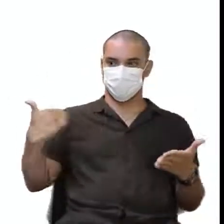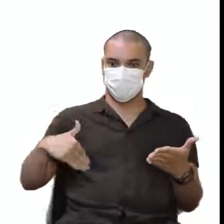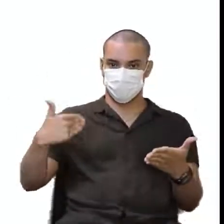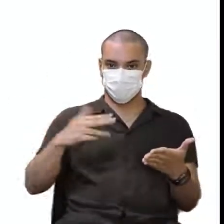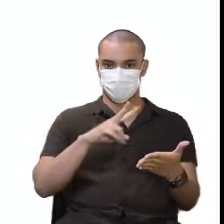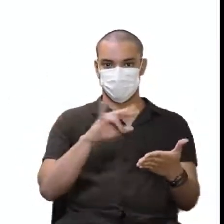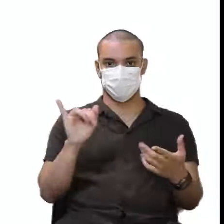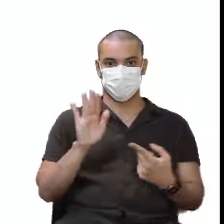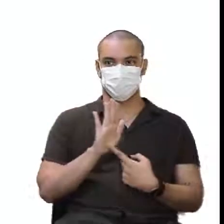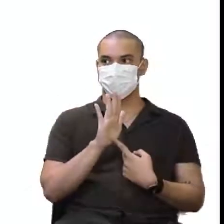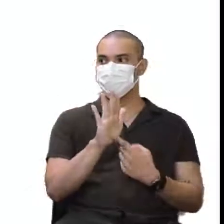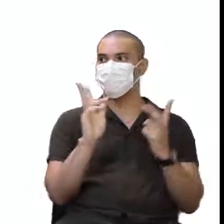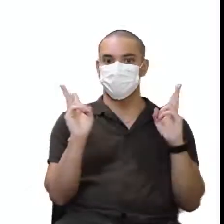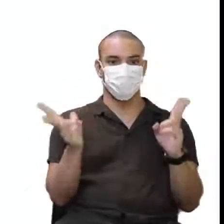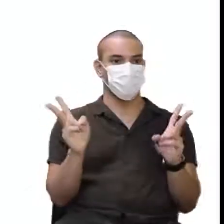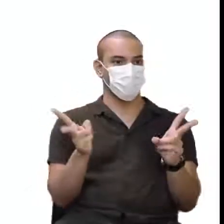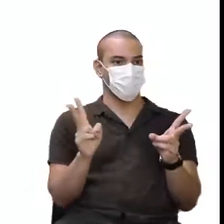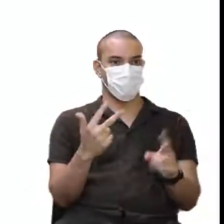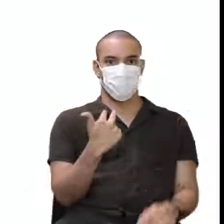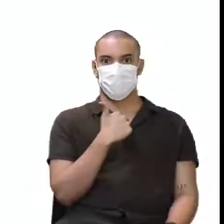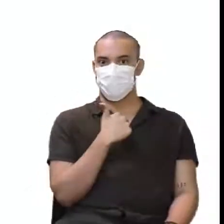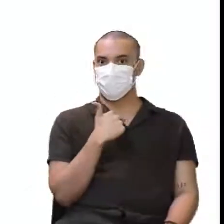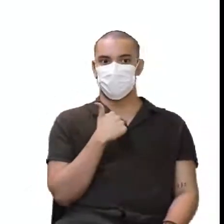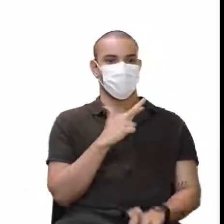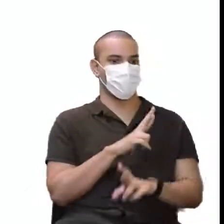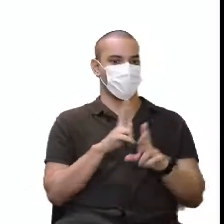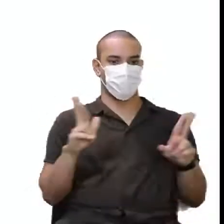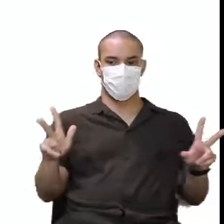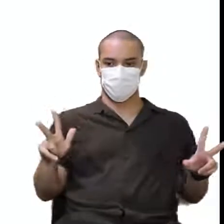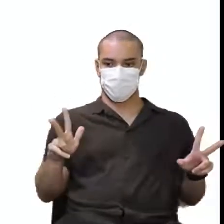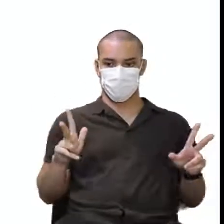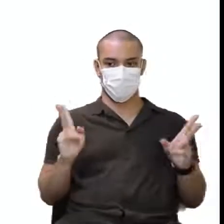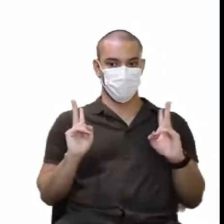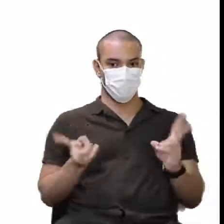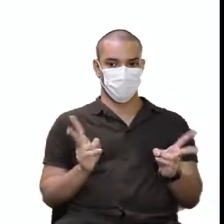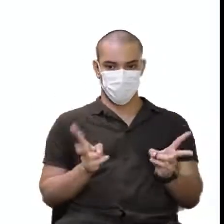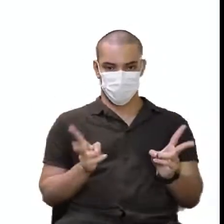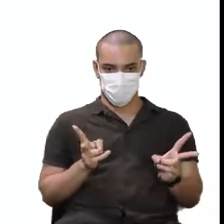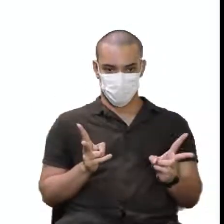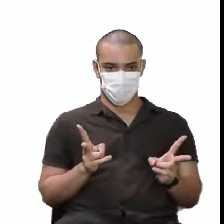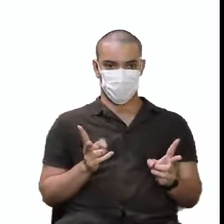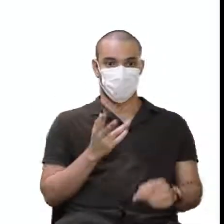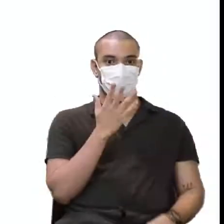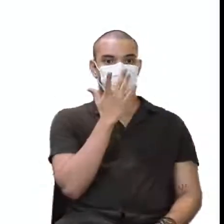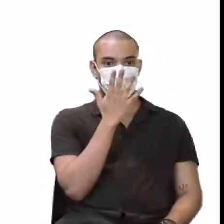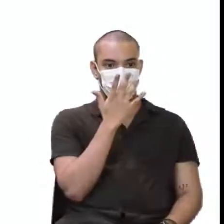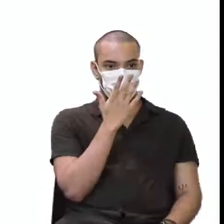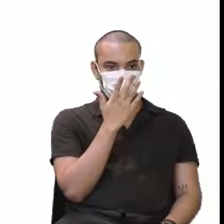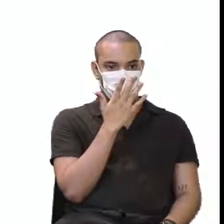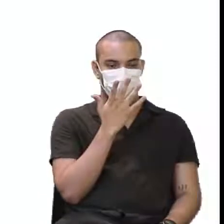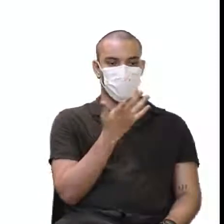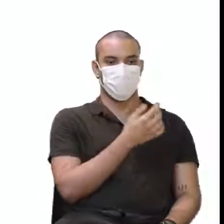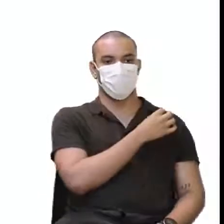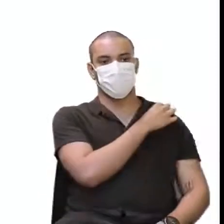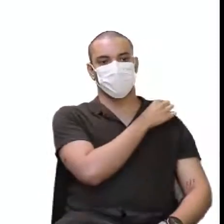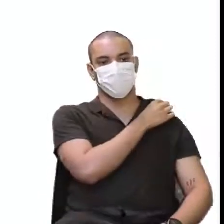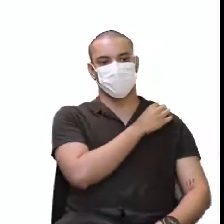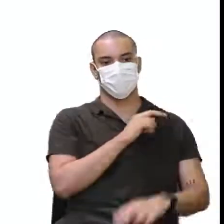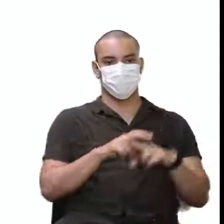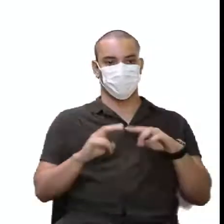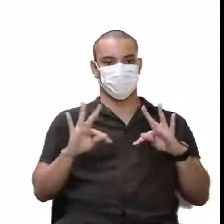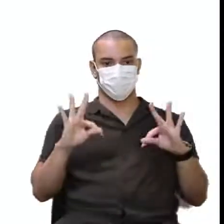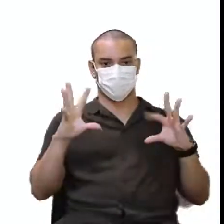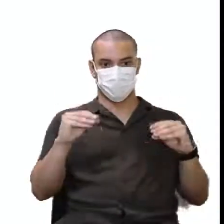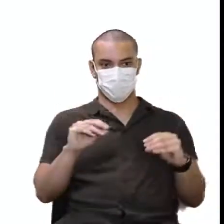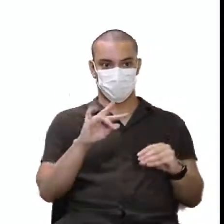vai manifestar é a mesma, só pode ser a mesma daquela planta, por exemplo, cor púrpura, então todos os descendentes dela vão